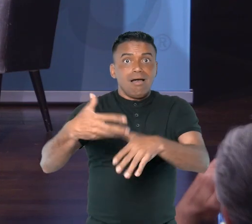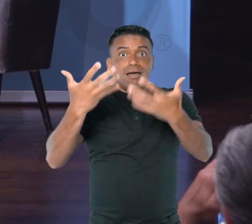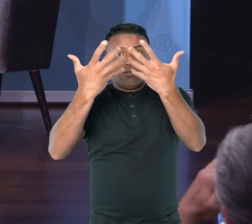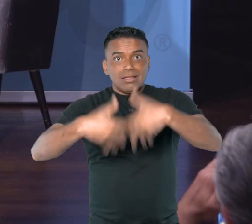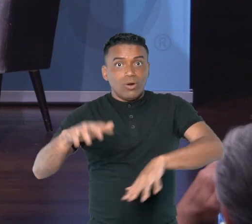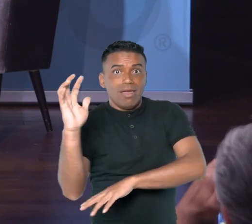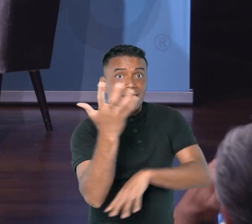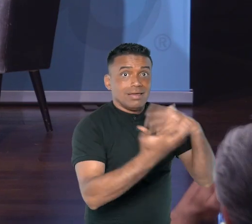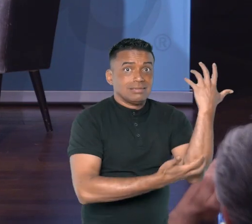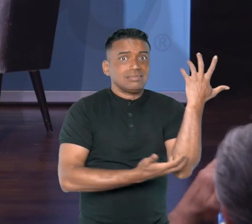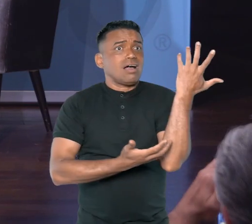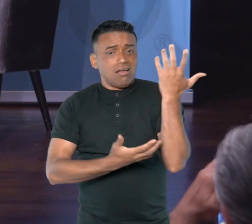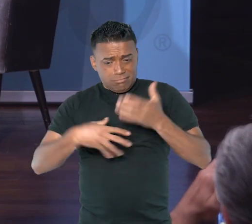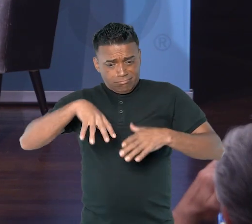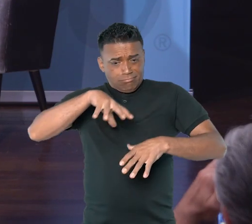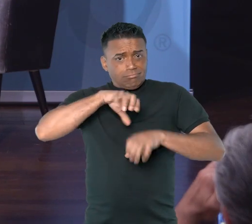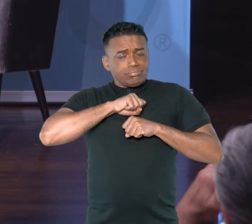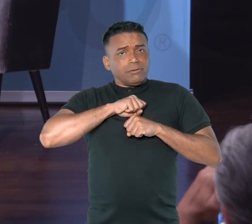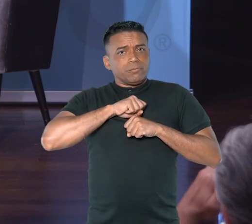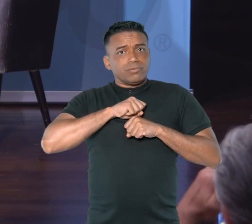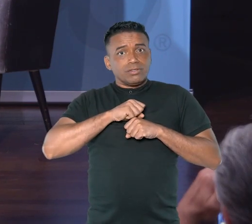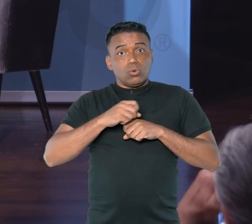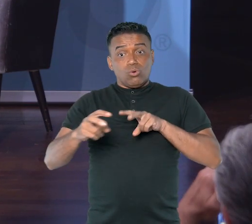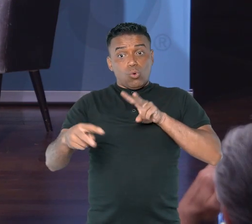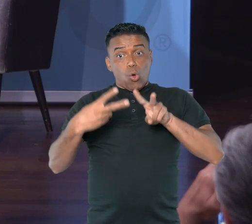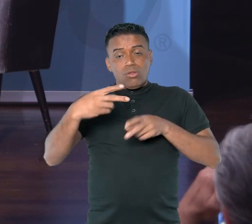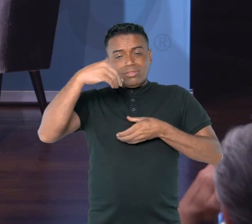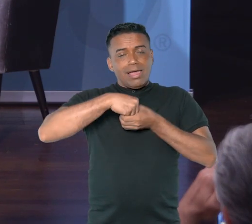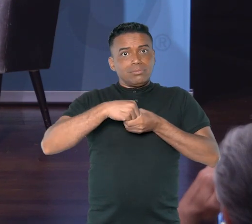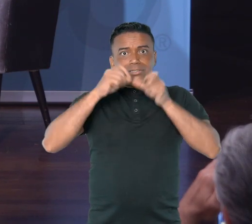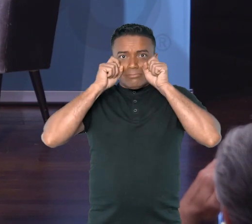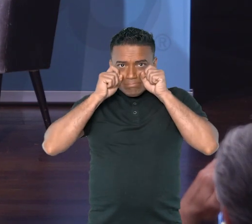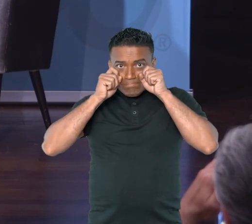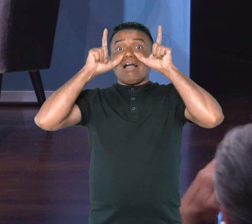momento é também a minha. Os olhos de dentro precisam estar despertos.